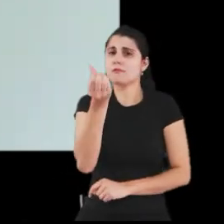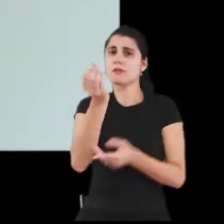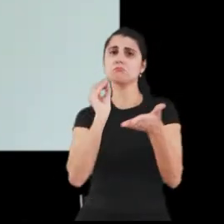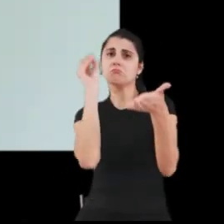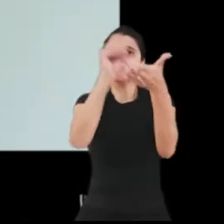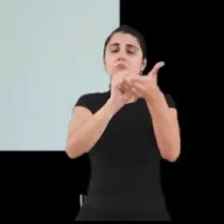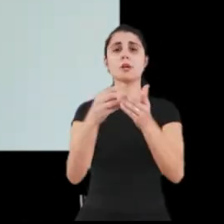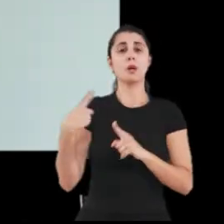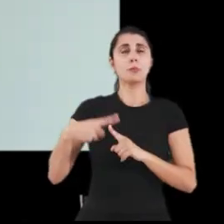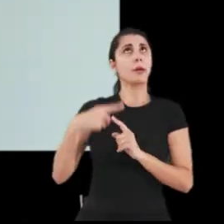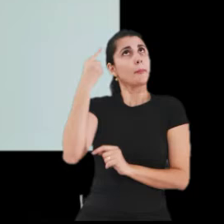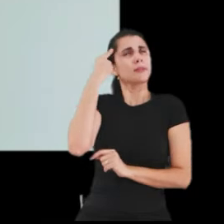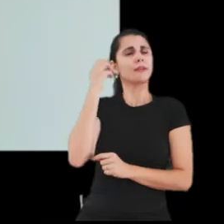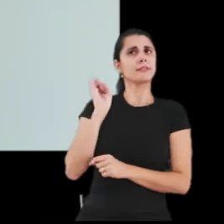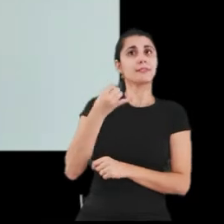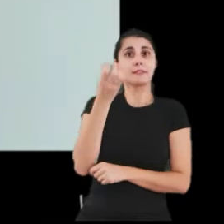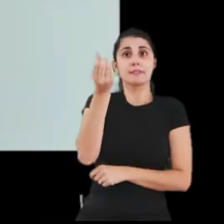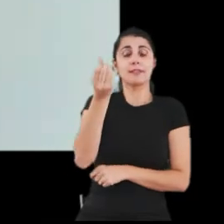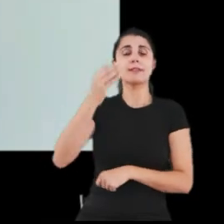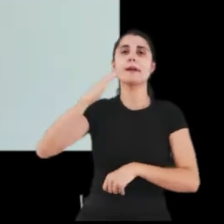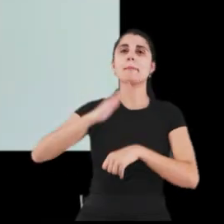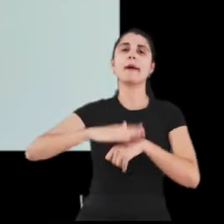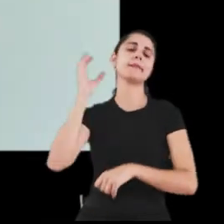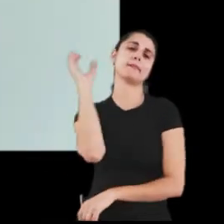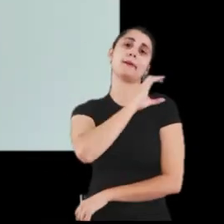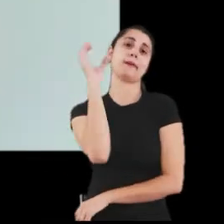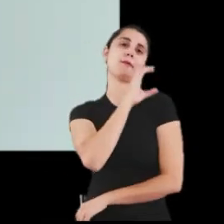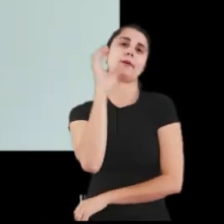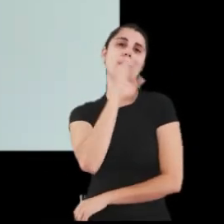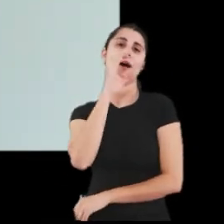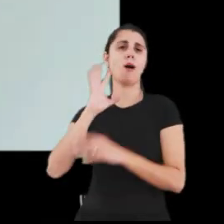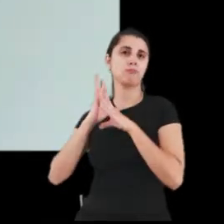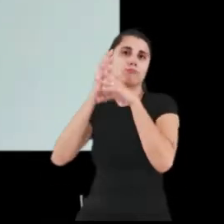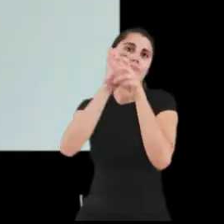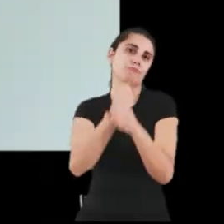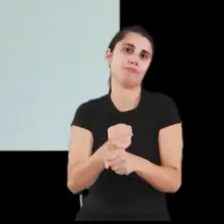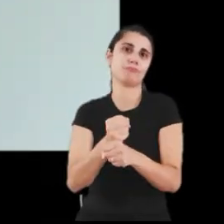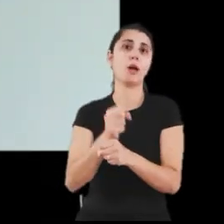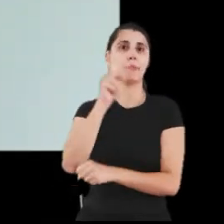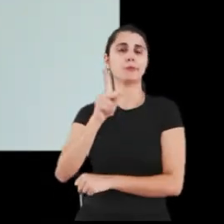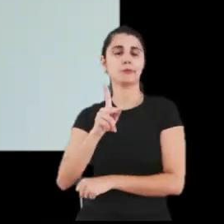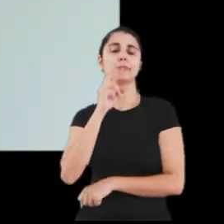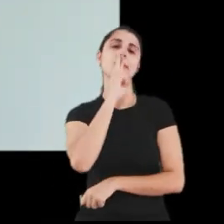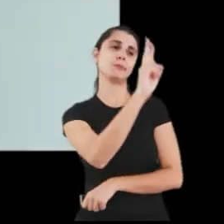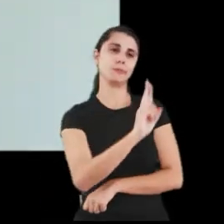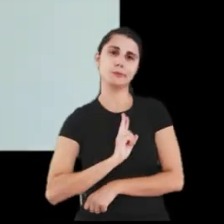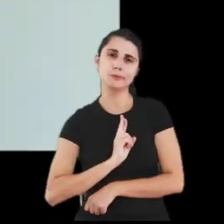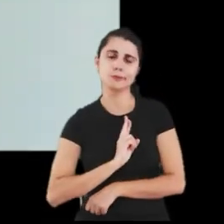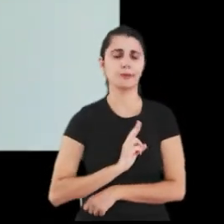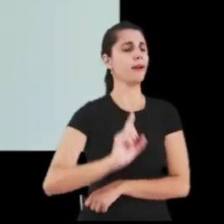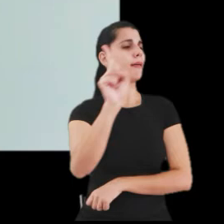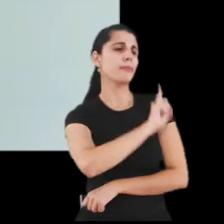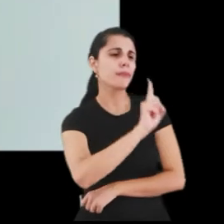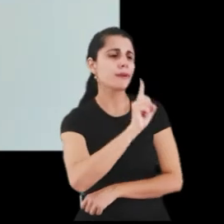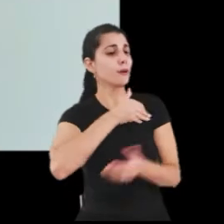achava que se eu colocasse logo 6, eu poderia adiantar a minha conta. E ela falava assim: meu filho, coloca 2, vai